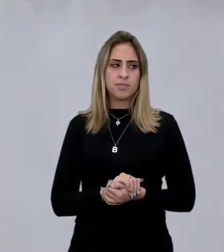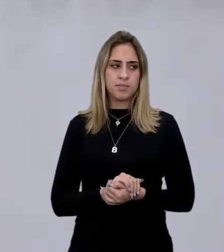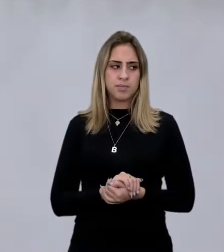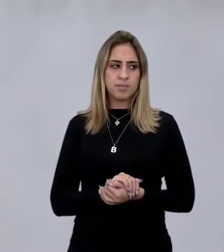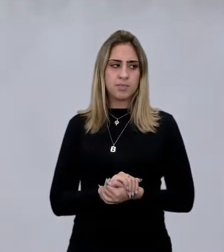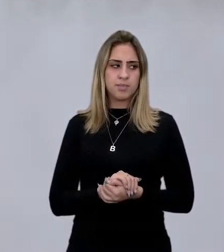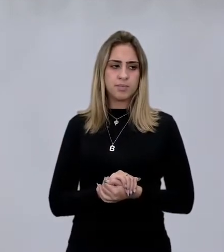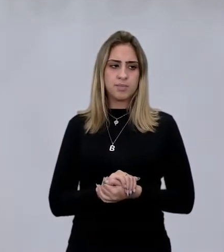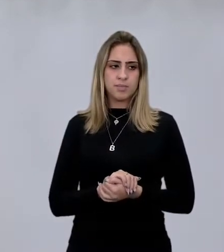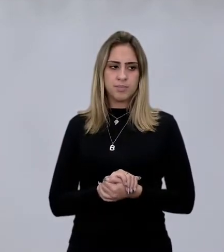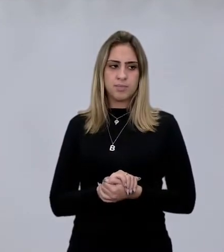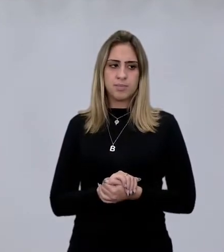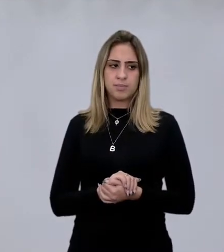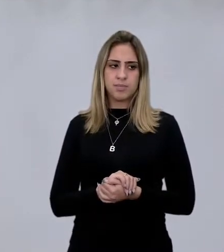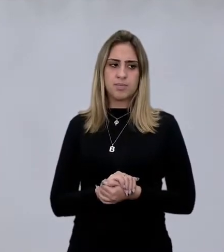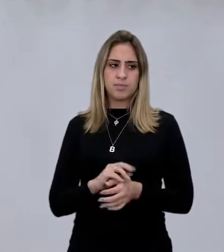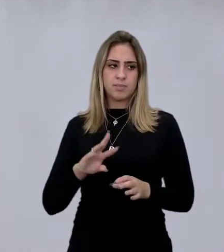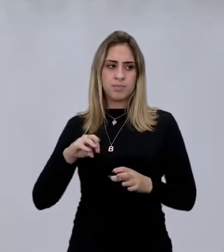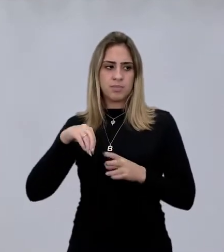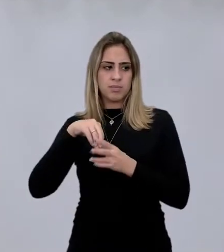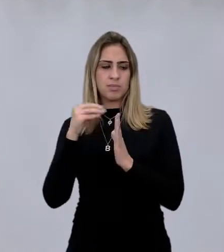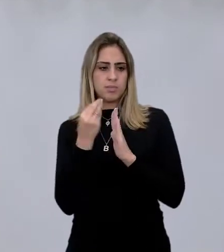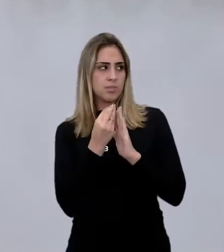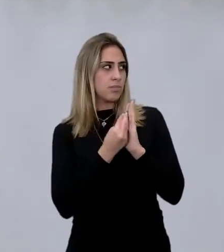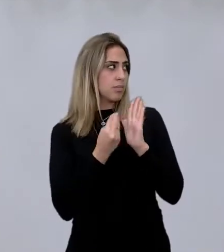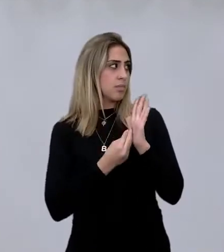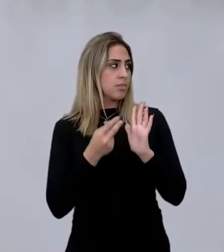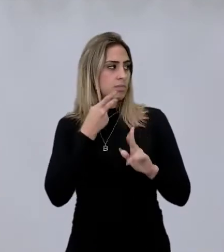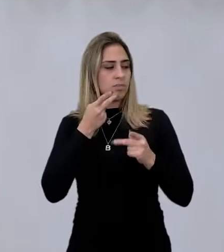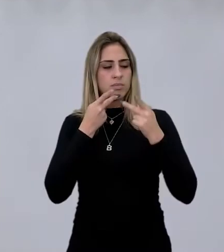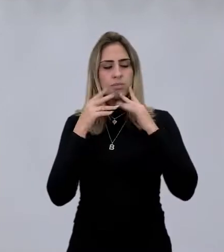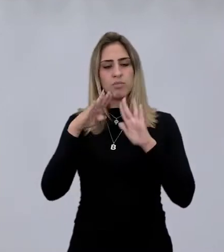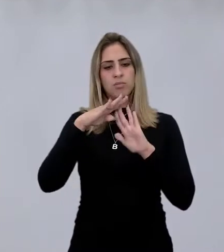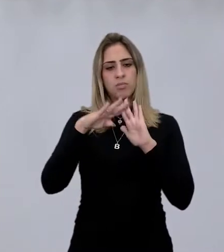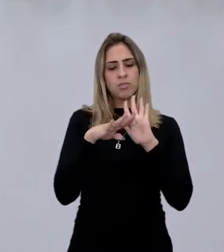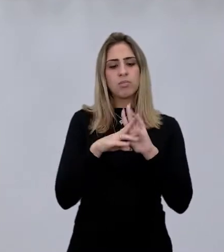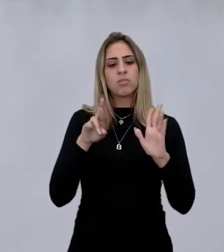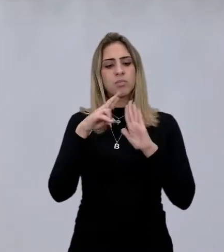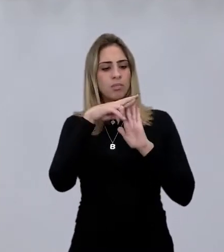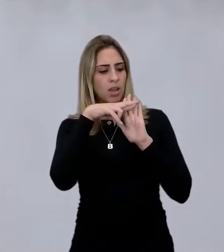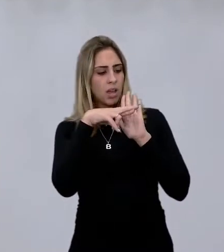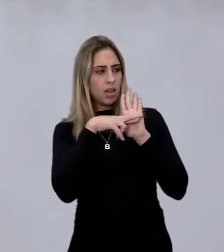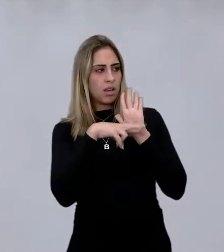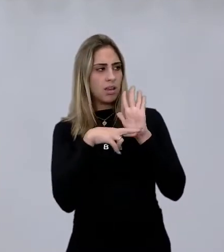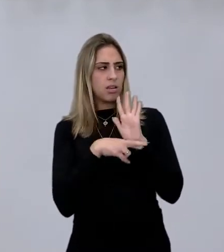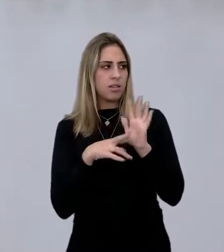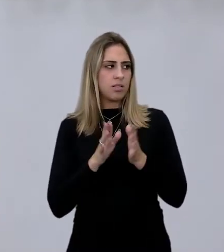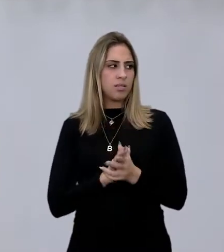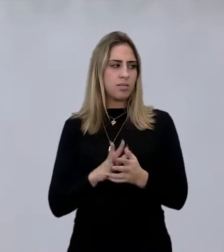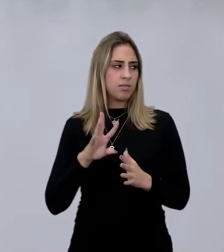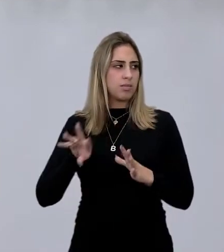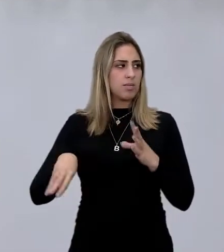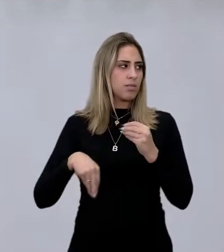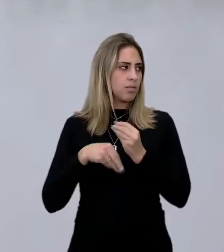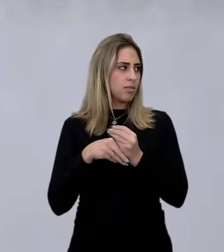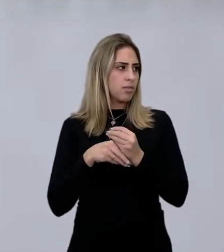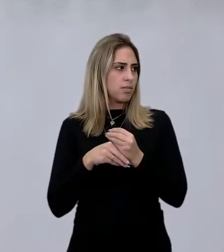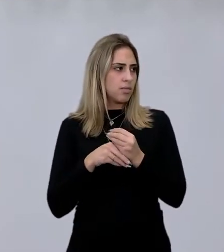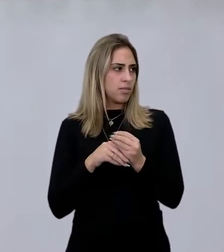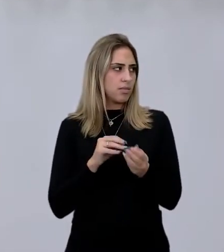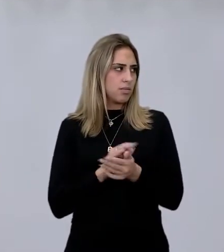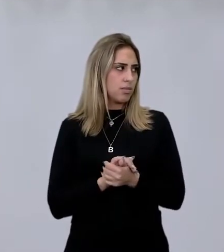sempre, quando existe essa transformação, essa mudança social, essas regras fazem sentido para essas